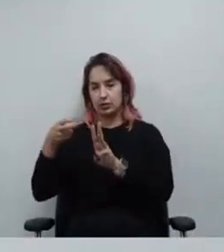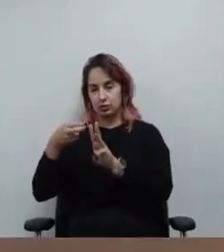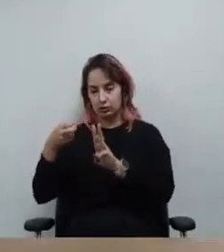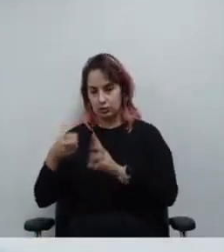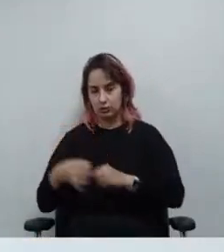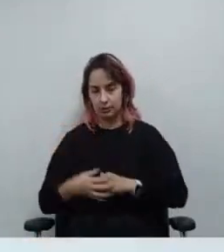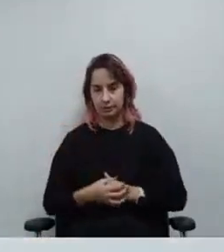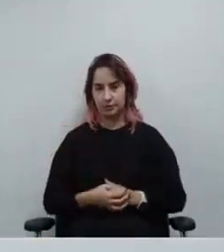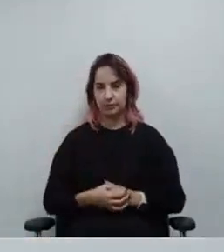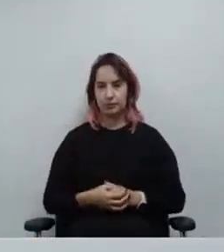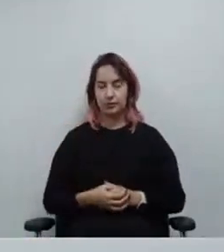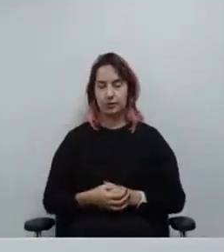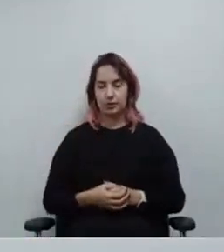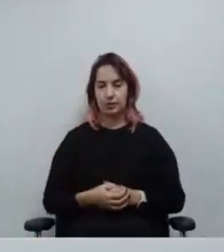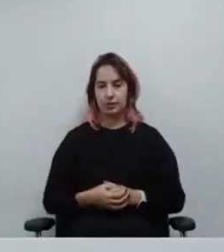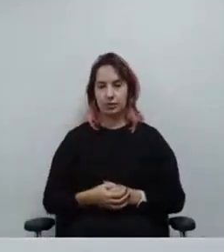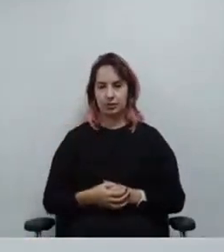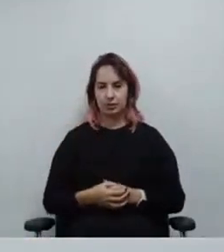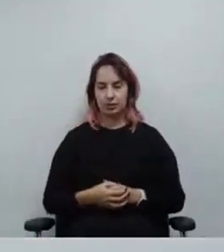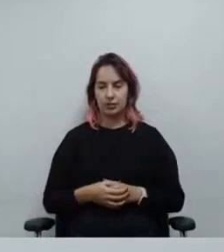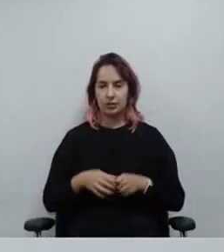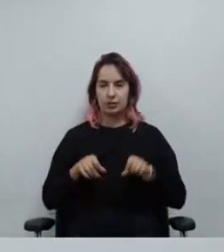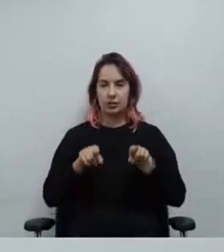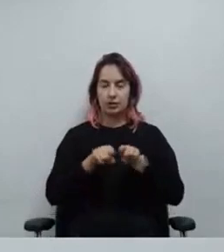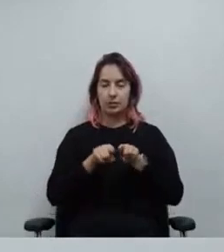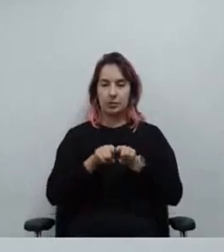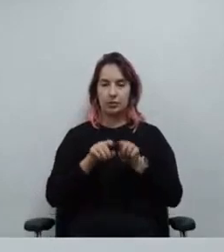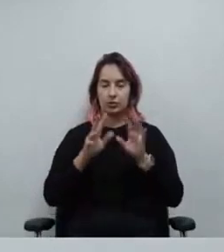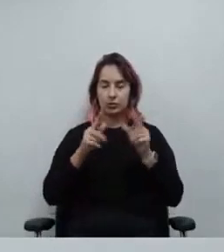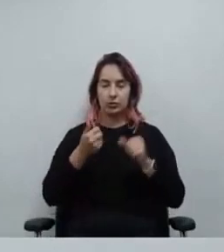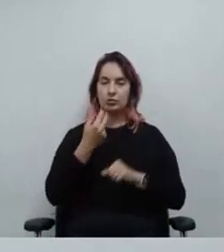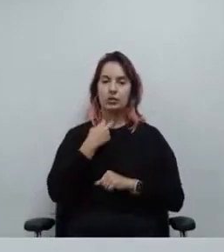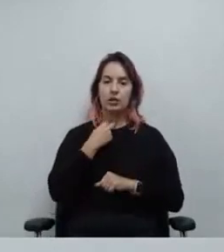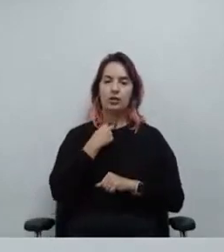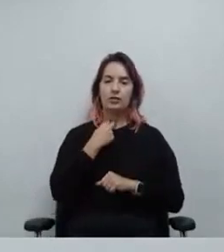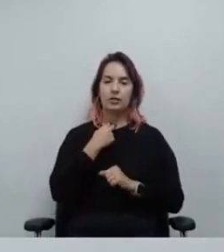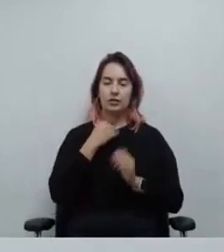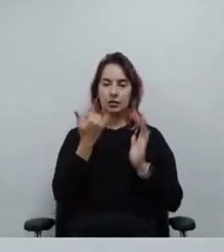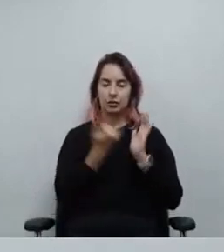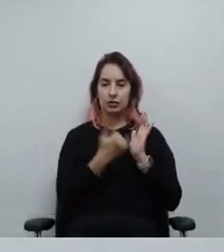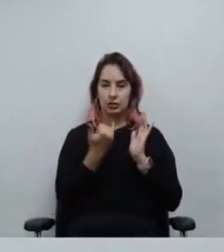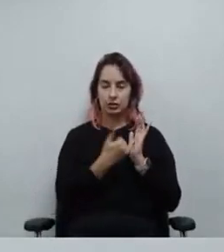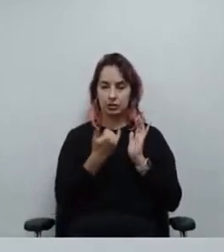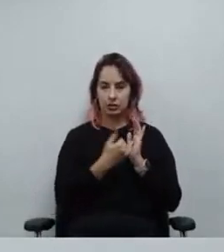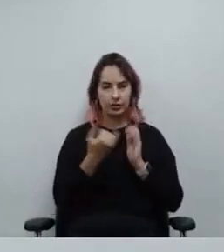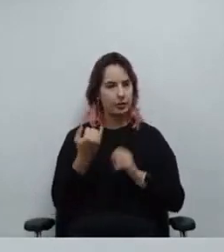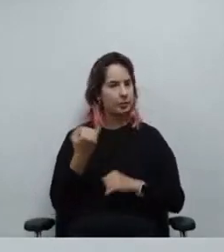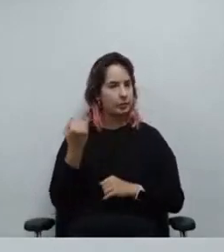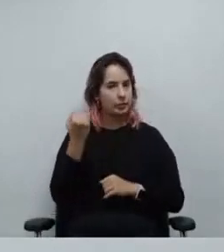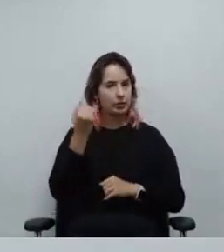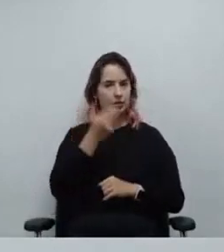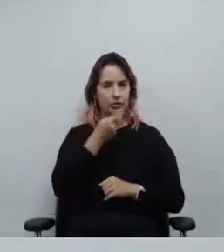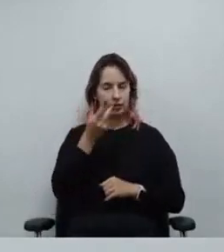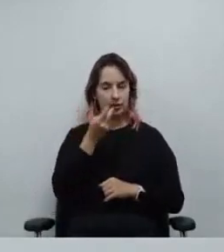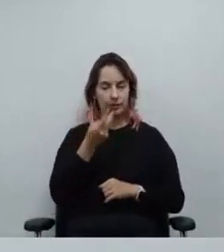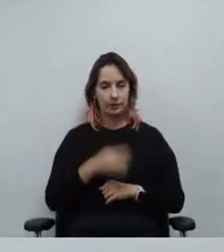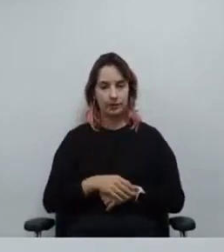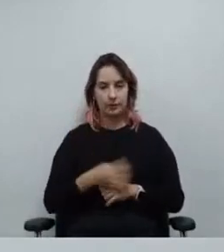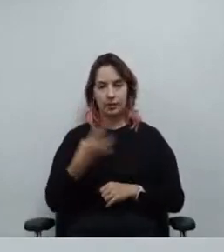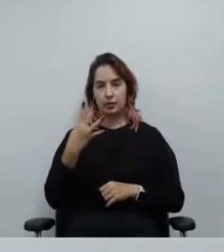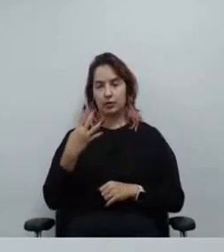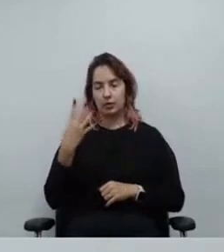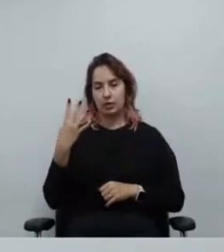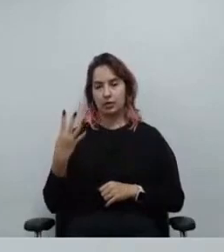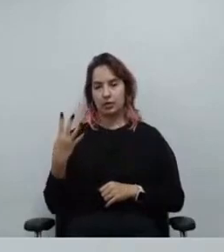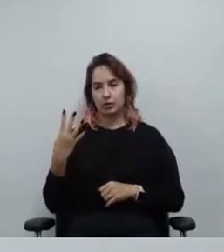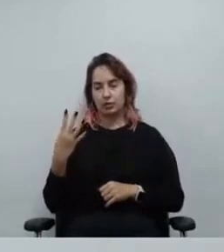concurso. Destarte, constata-se que todas as vagas previstas no edital, isso aqui é muito importante ressaltar,